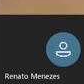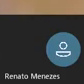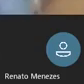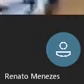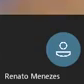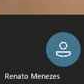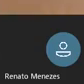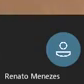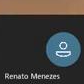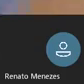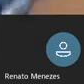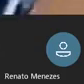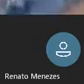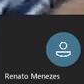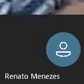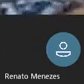gordo.